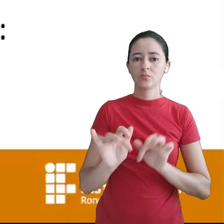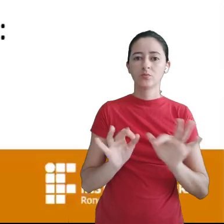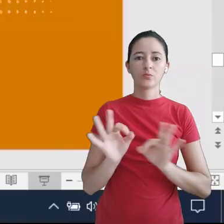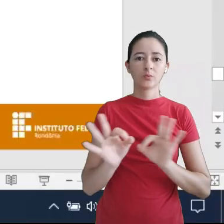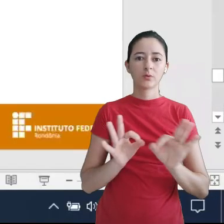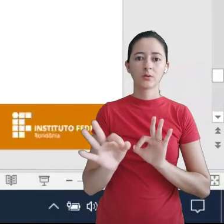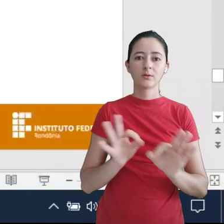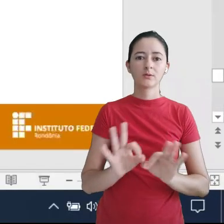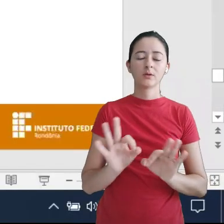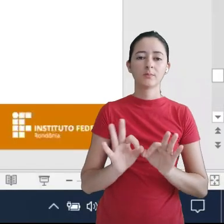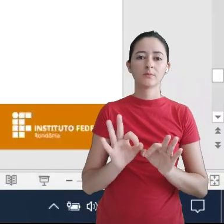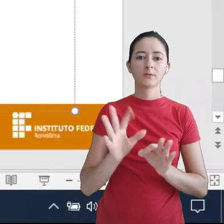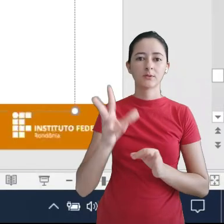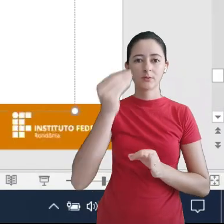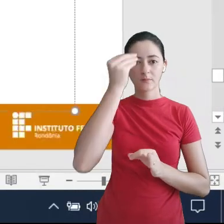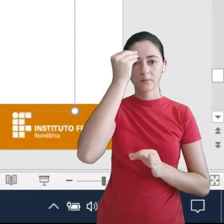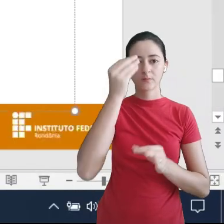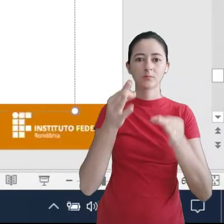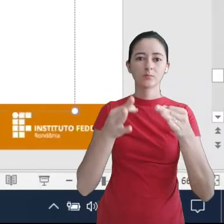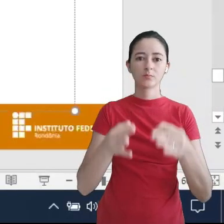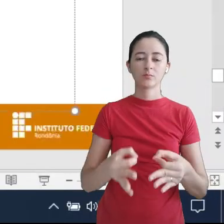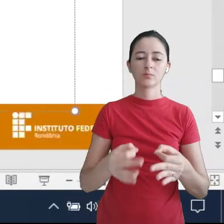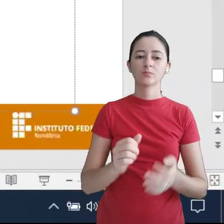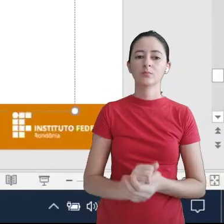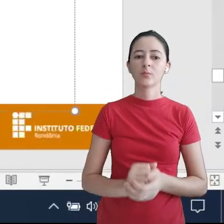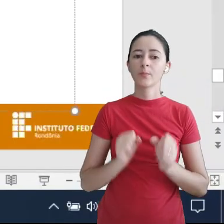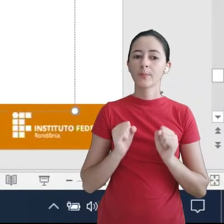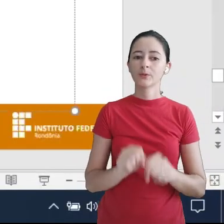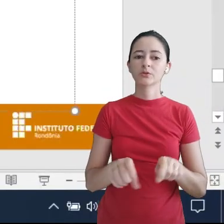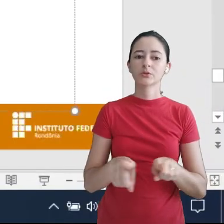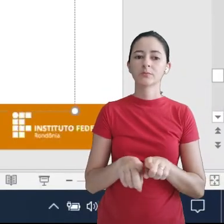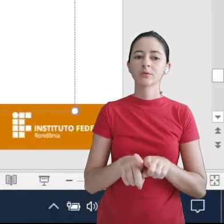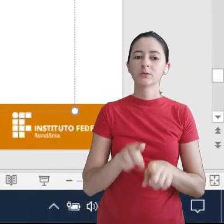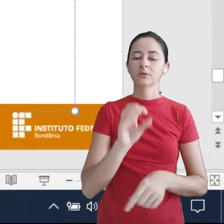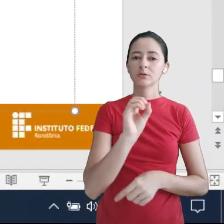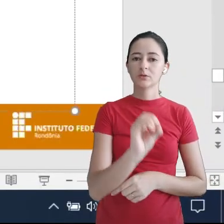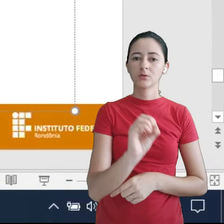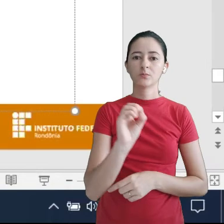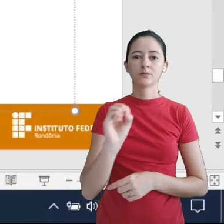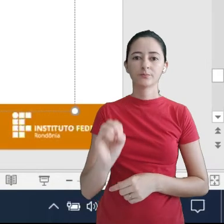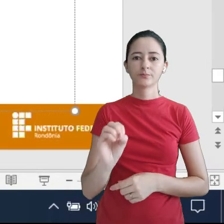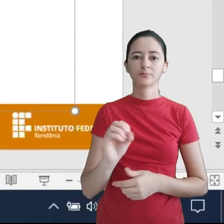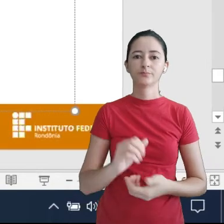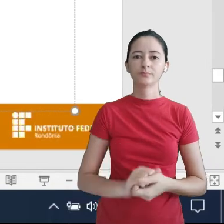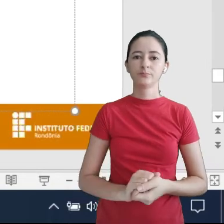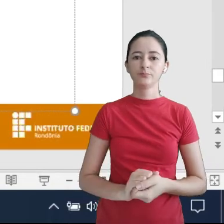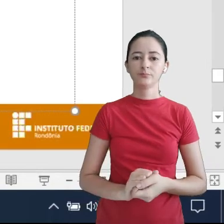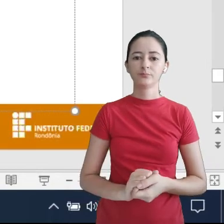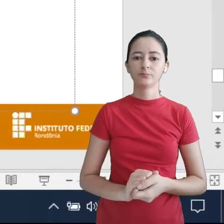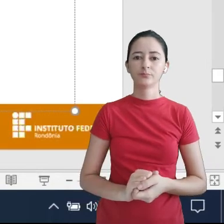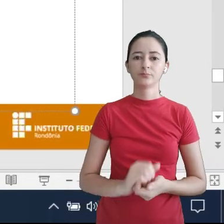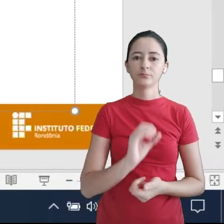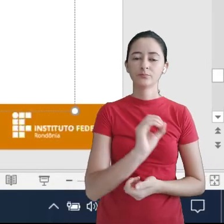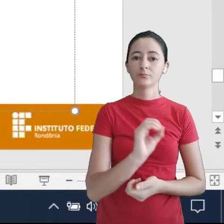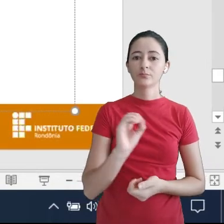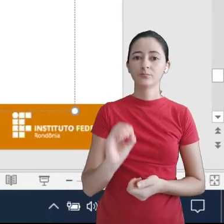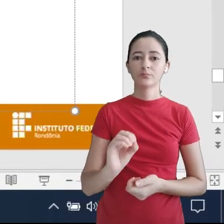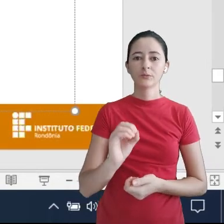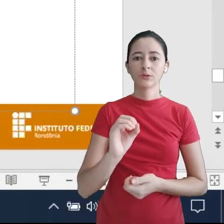Opcional para opcional. Vou até colocar aqui que isso aqui, para não ficar errado depois para vocês. 0 para 0. Tinha esquecido desse detalhe,